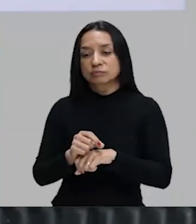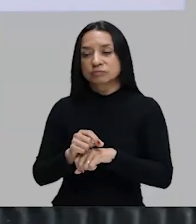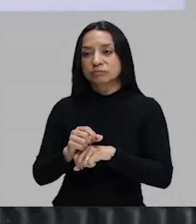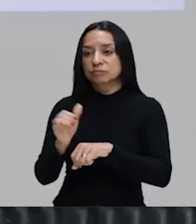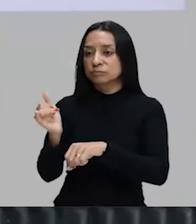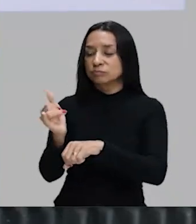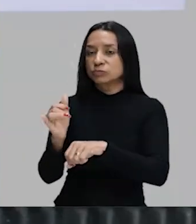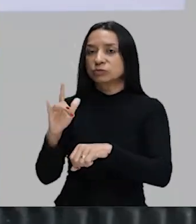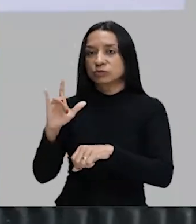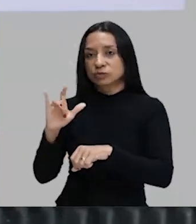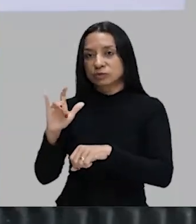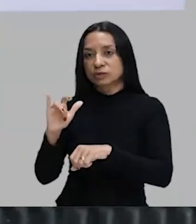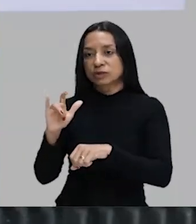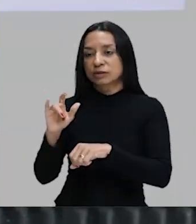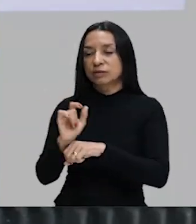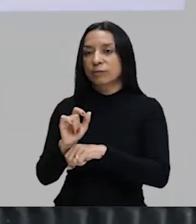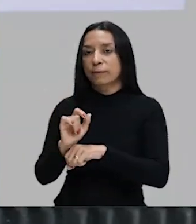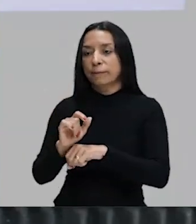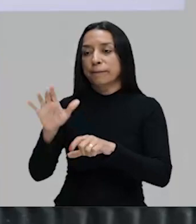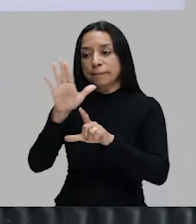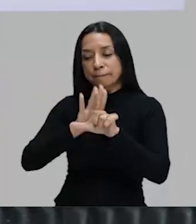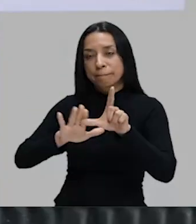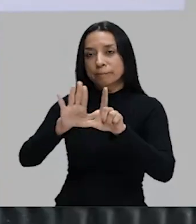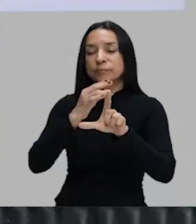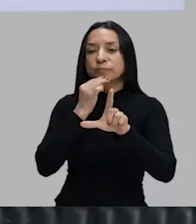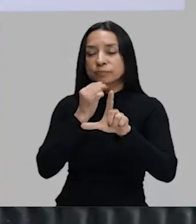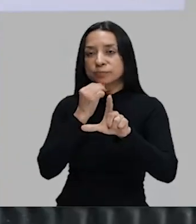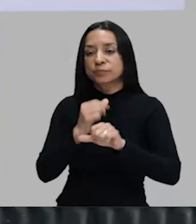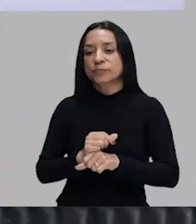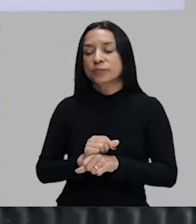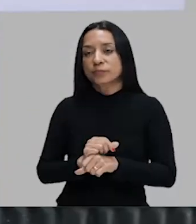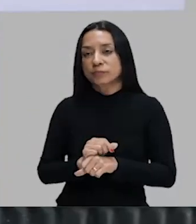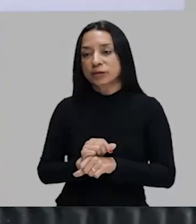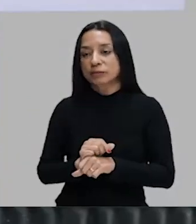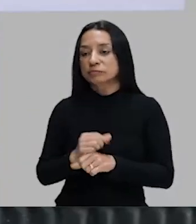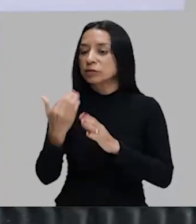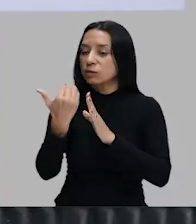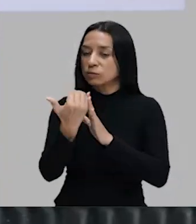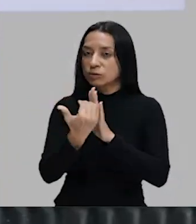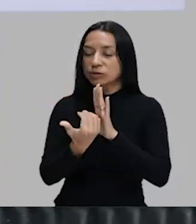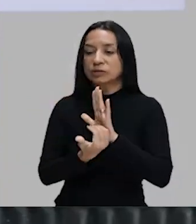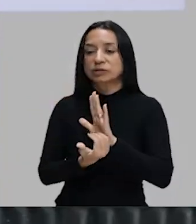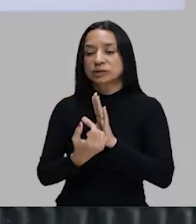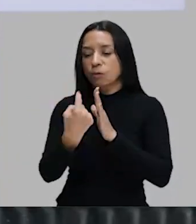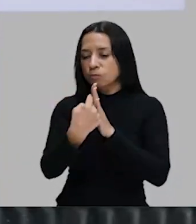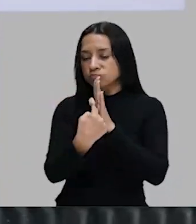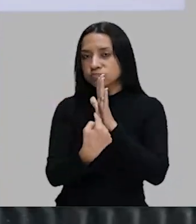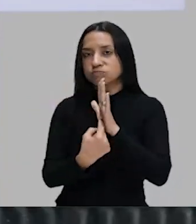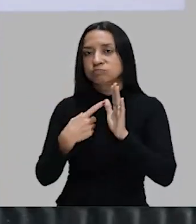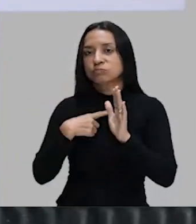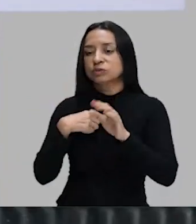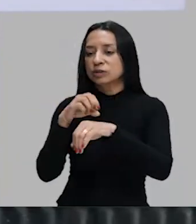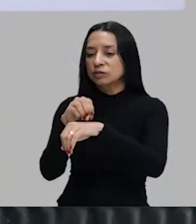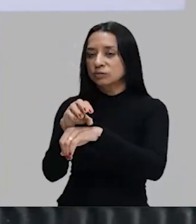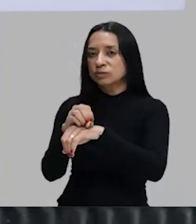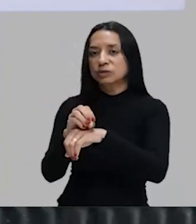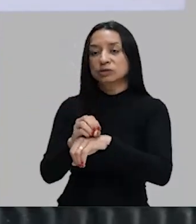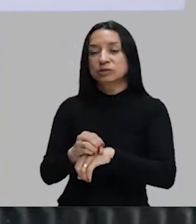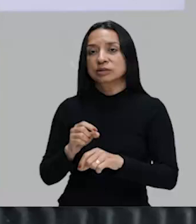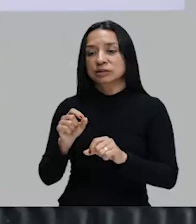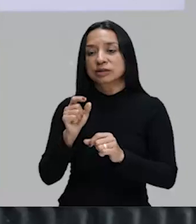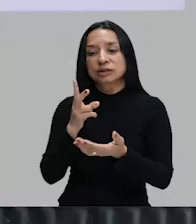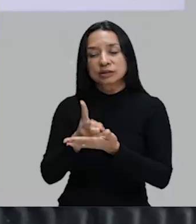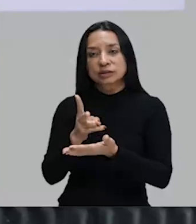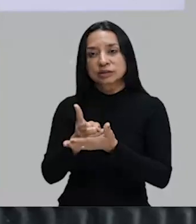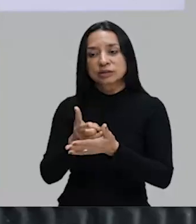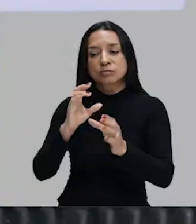Instagram, @Plataforma Gonçalves Dias. Lá, além da nossa programação, tem muita dica para vocês que a gente fica sempre, a galera da